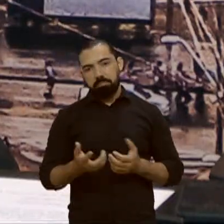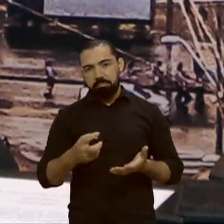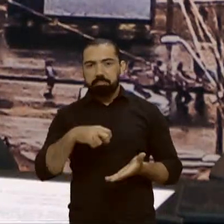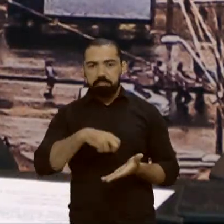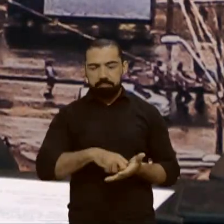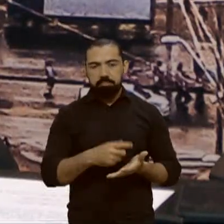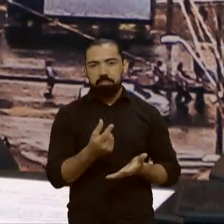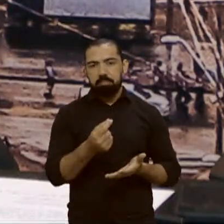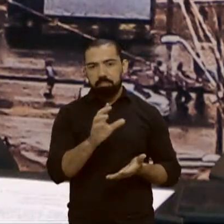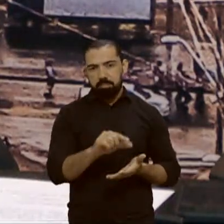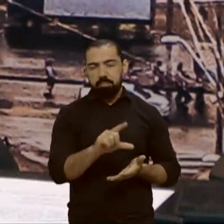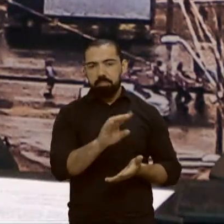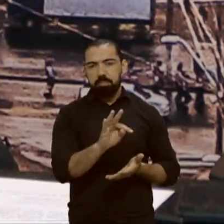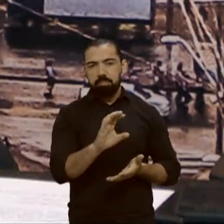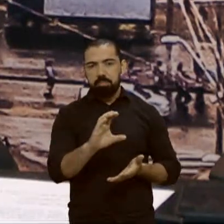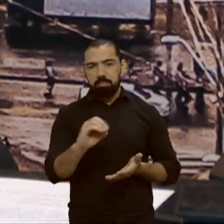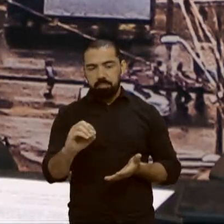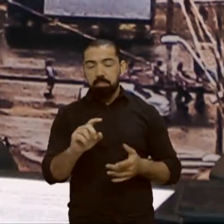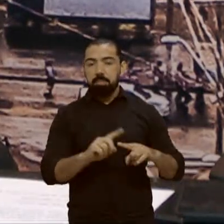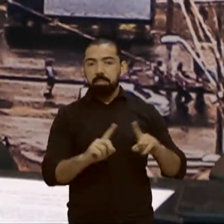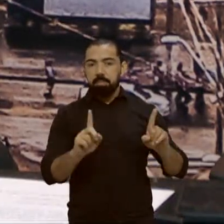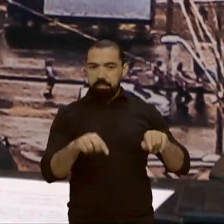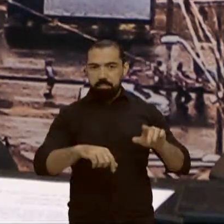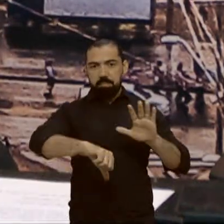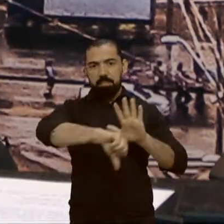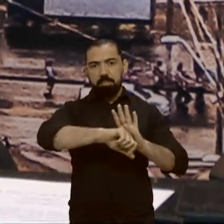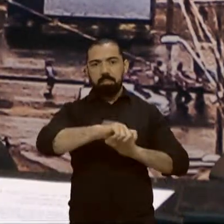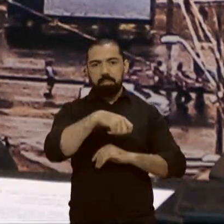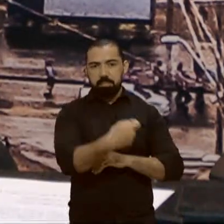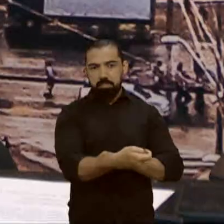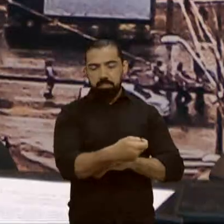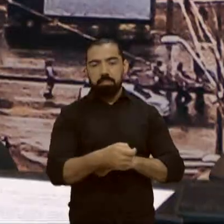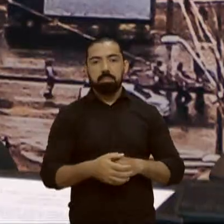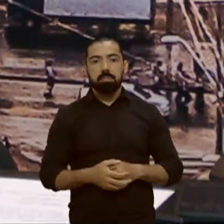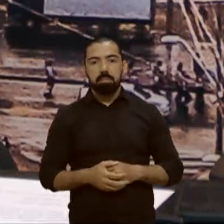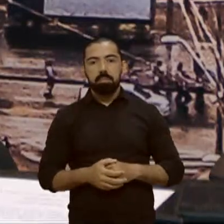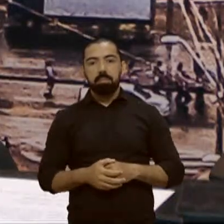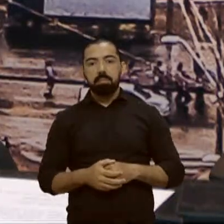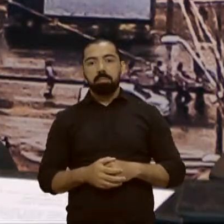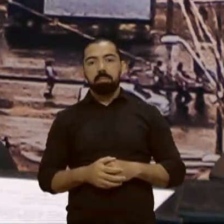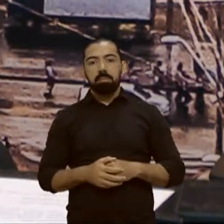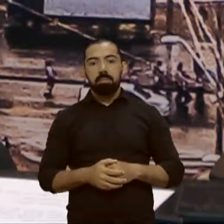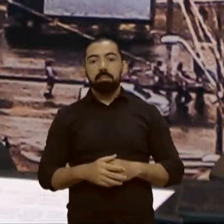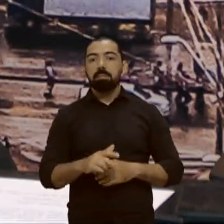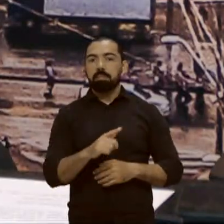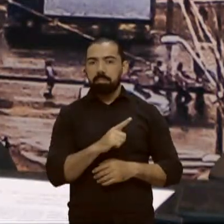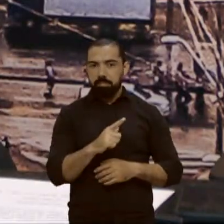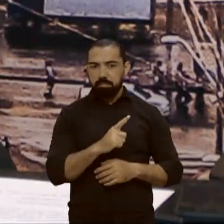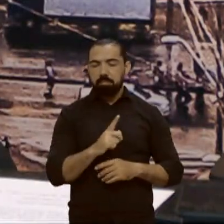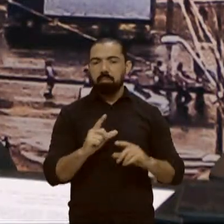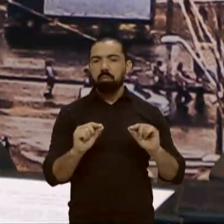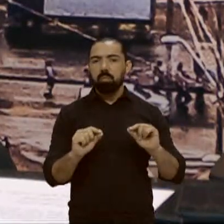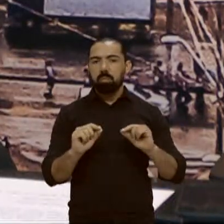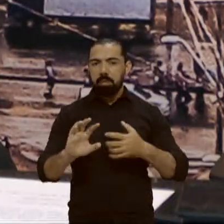no TCO, mas não deixa de ser um crime. E nós temos essa sensibilidade que há